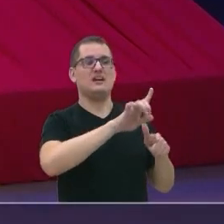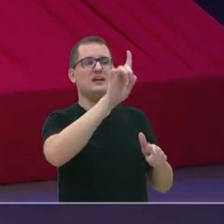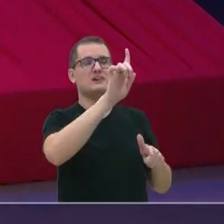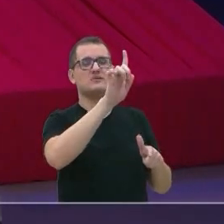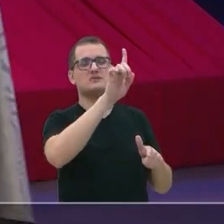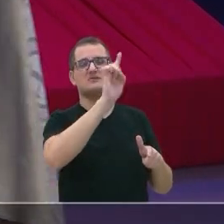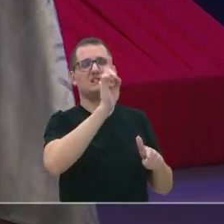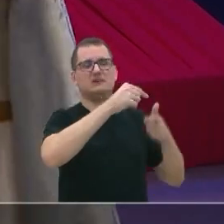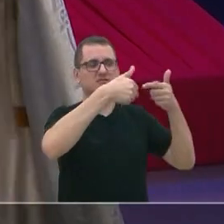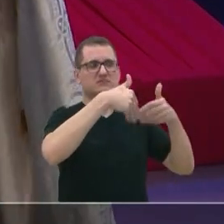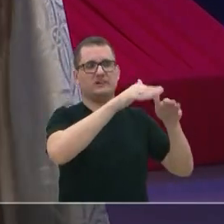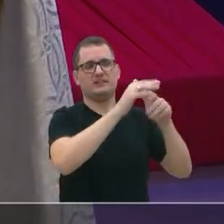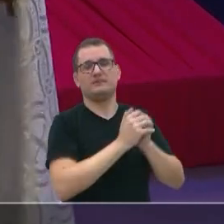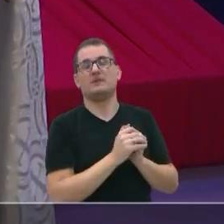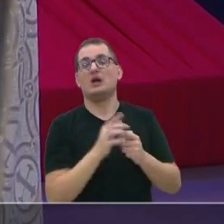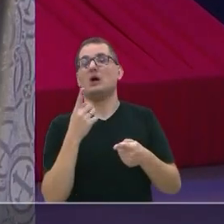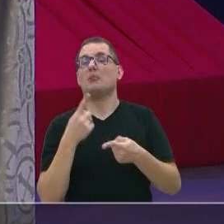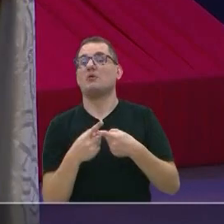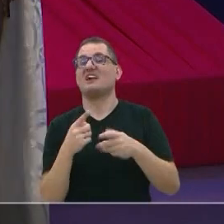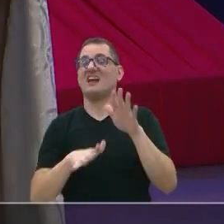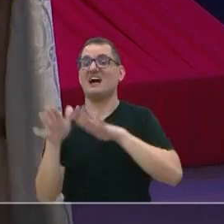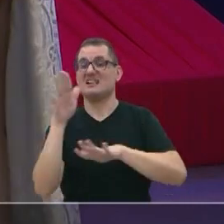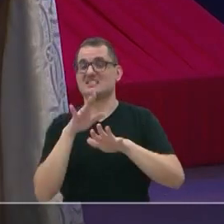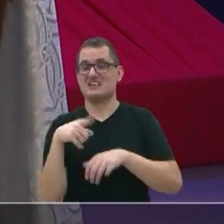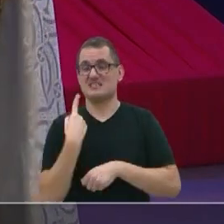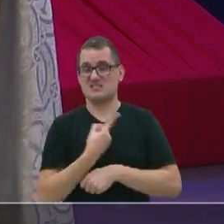porque às vezes de fato duvidamos.